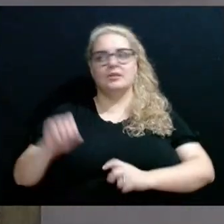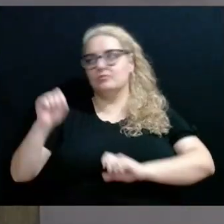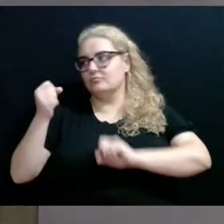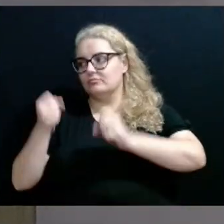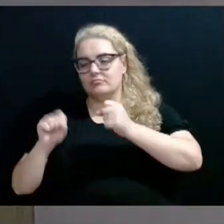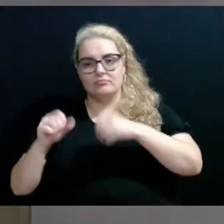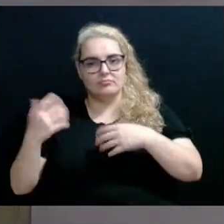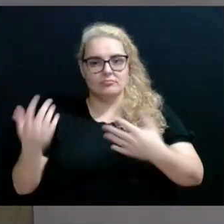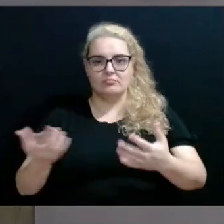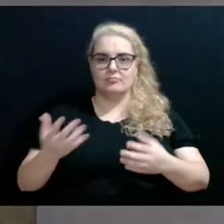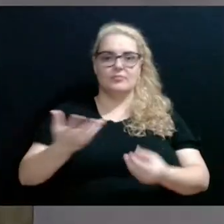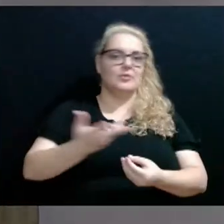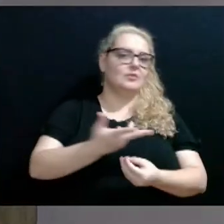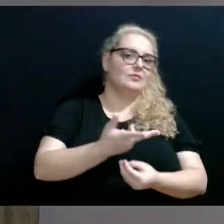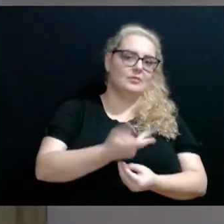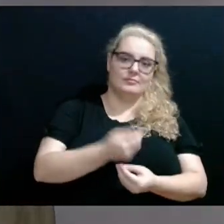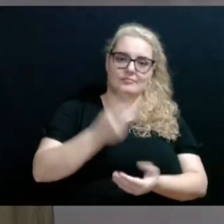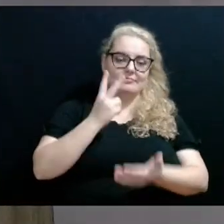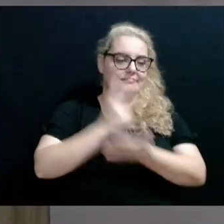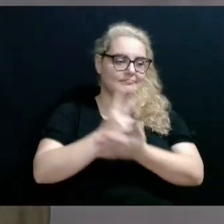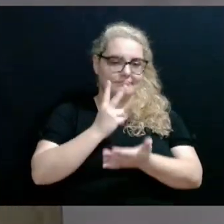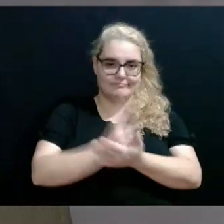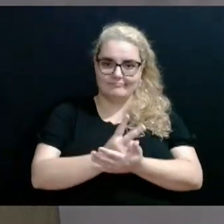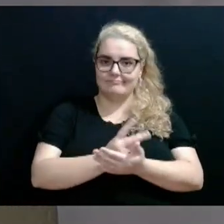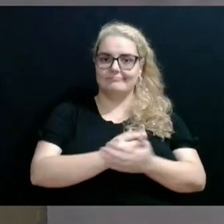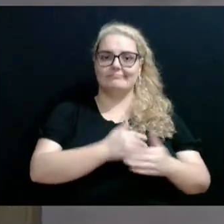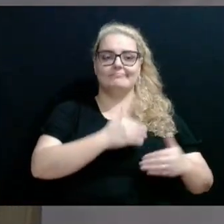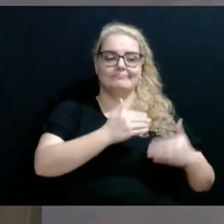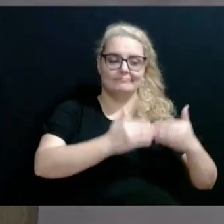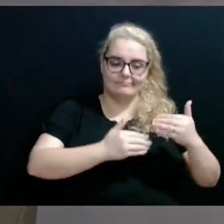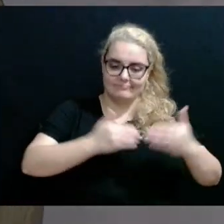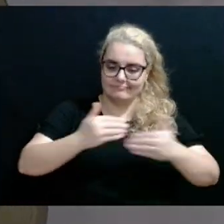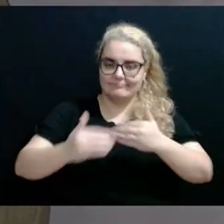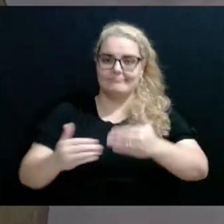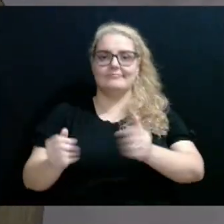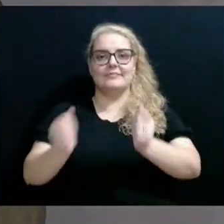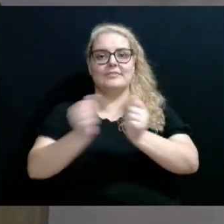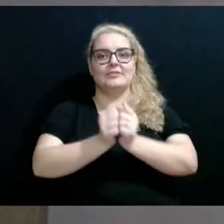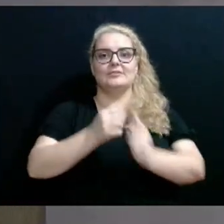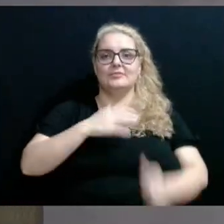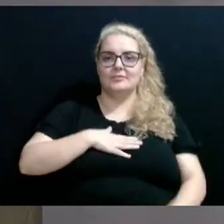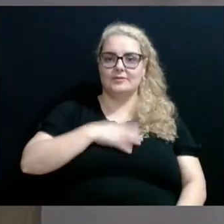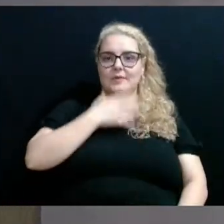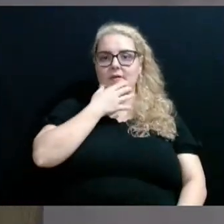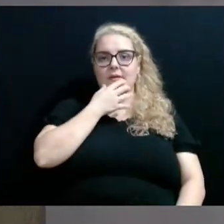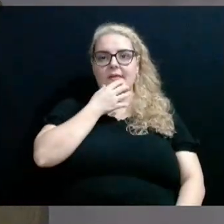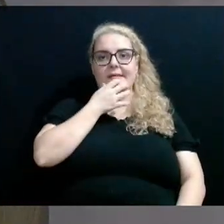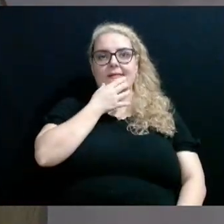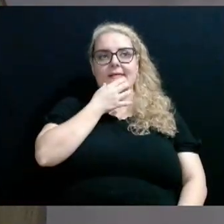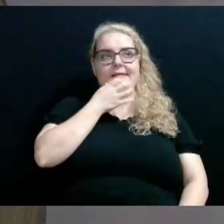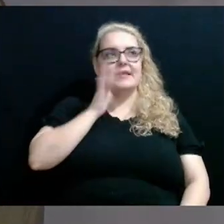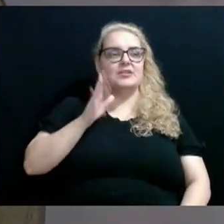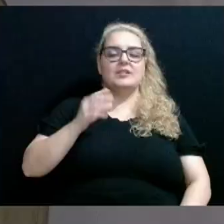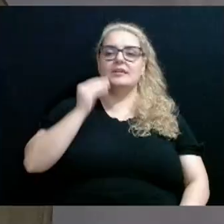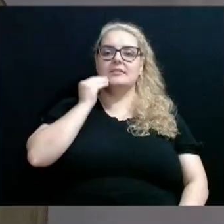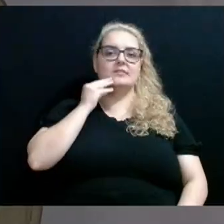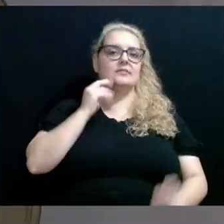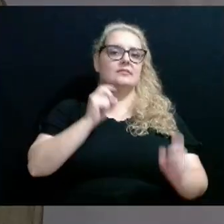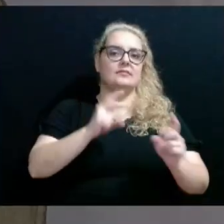O artesanato, ele sempre teve, nesse tempo todo, junto comigo. Já tentei vender também